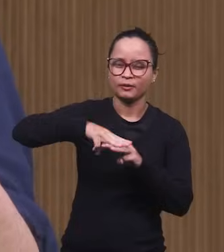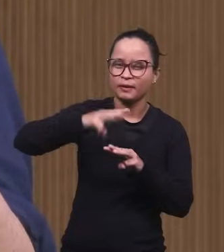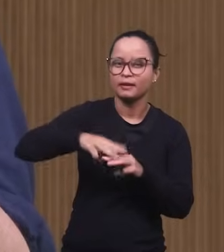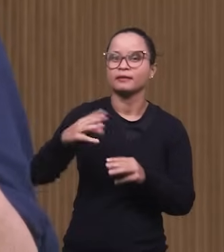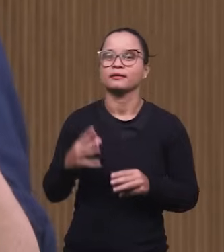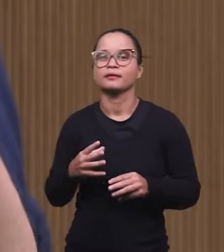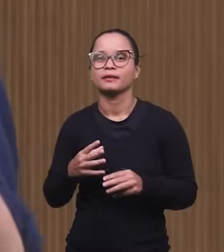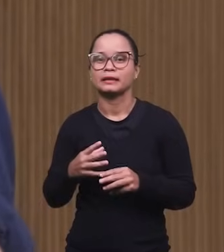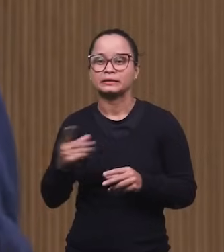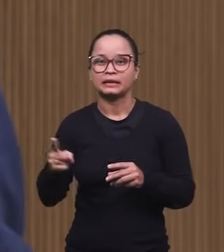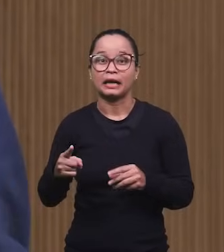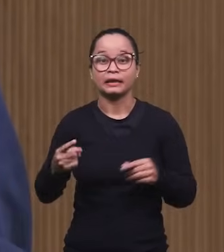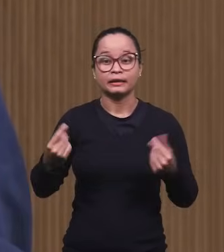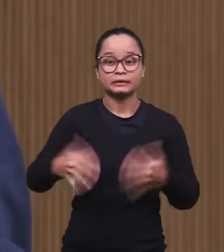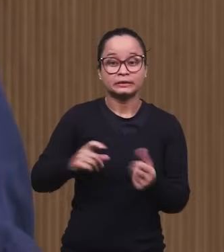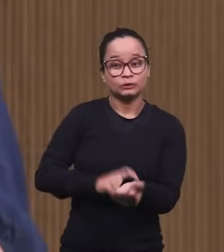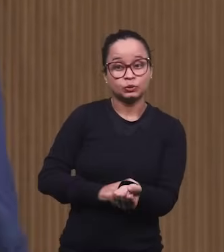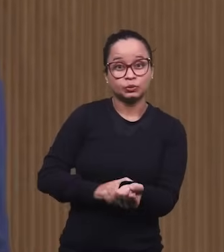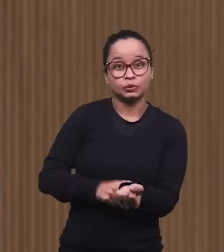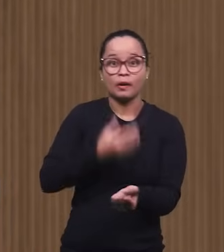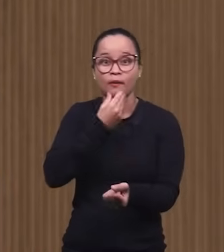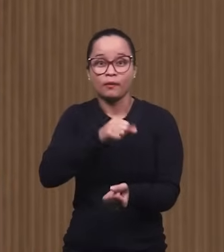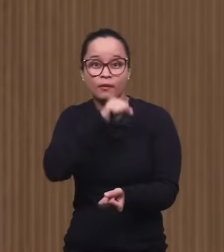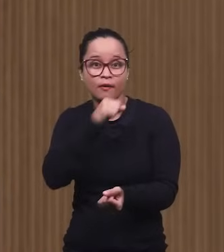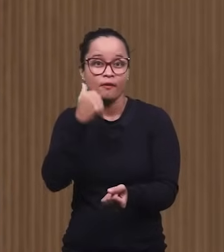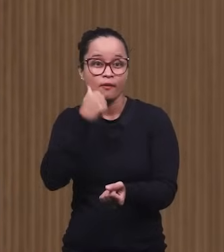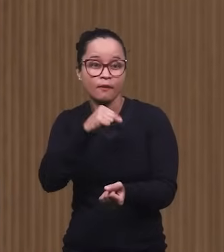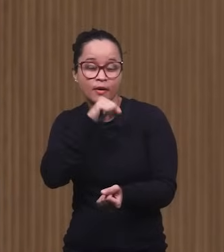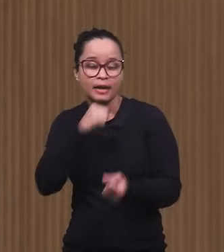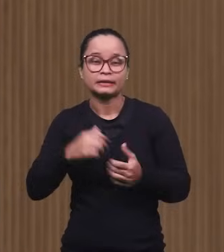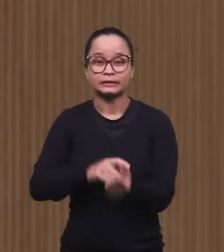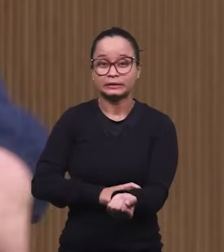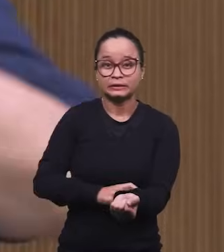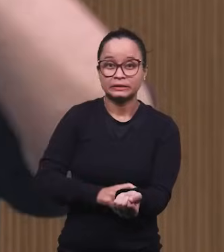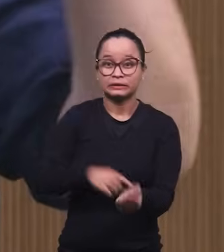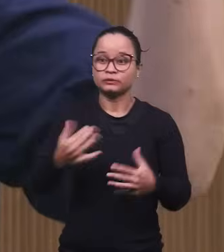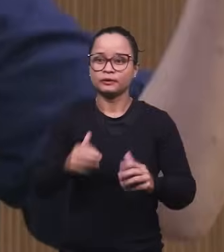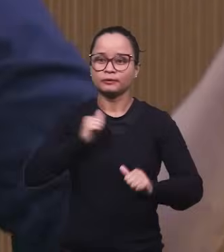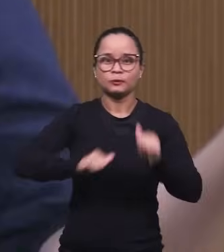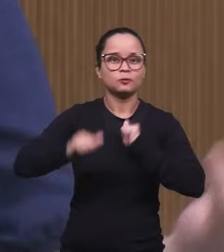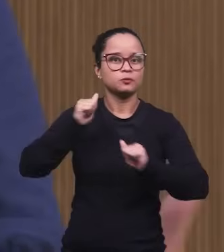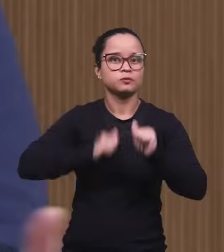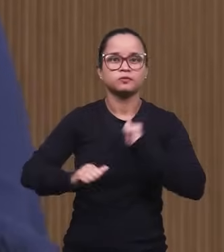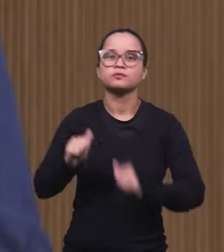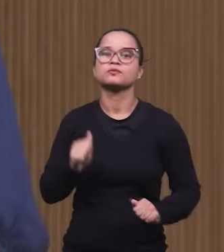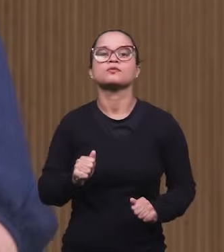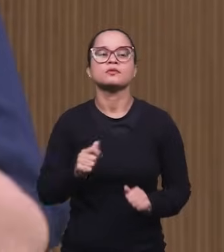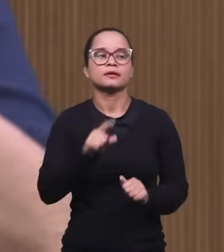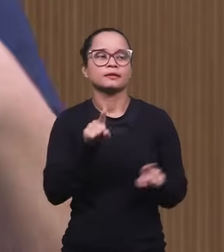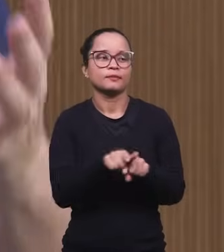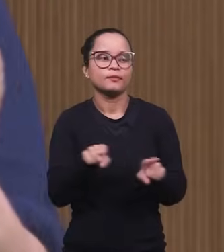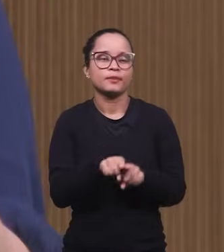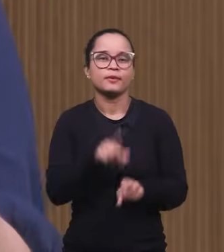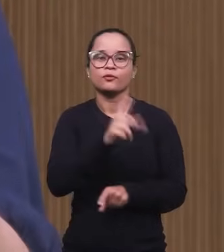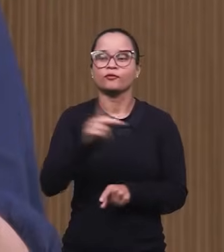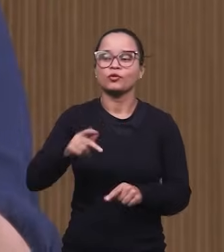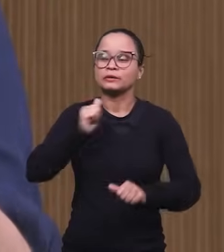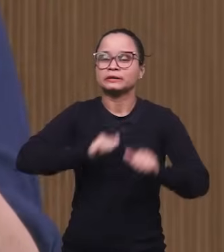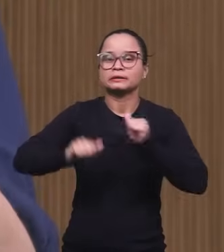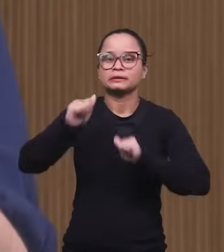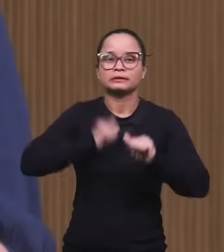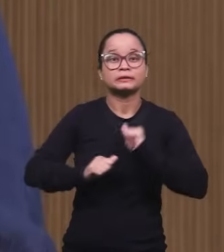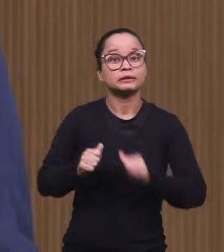nervosismo ali. Os pais ficam muito ansiosos, acabam deixando os alunos ansiosos, o professor fica ansioso. Então,